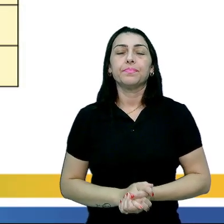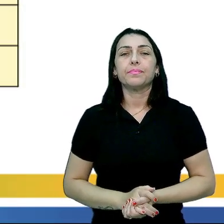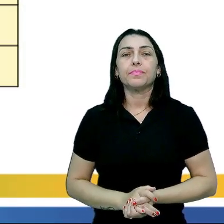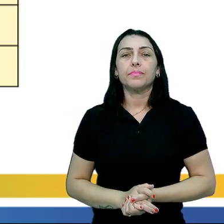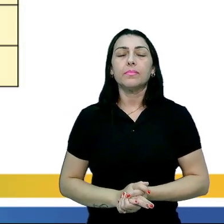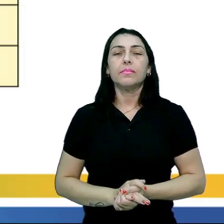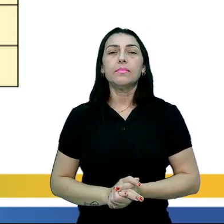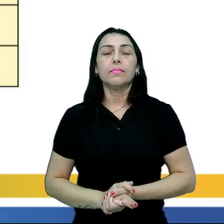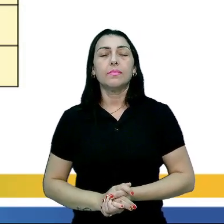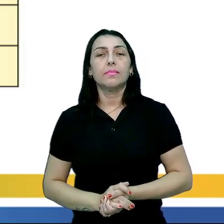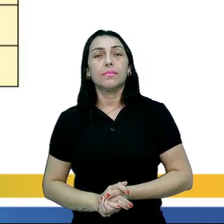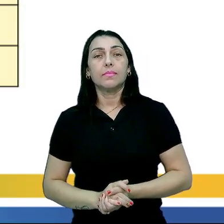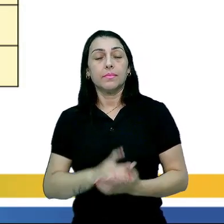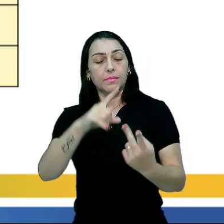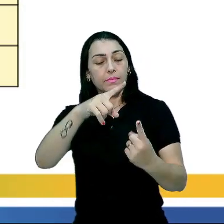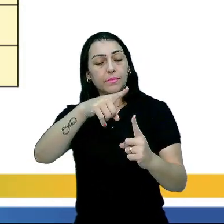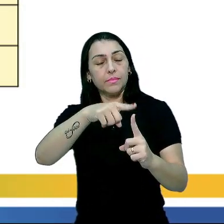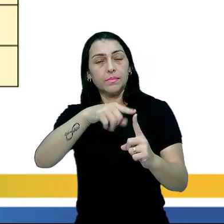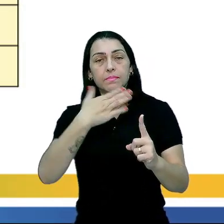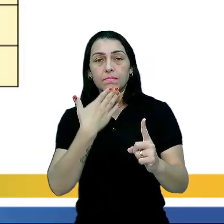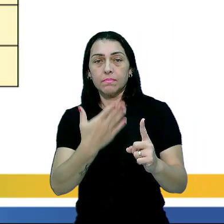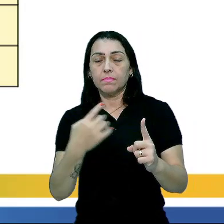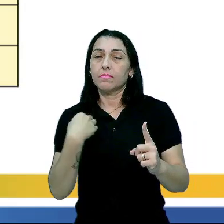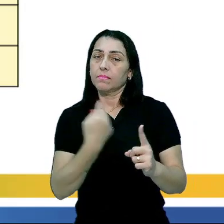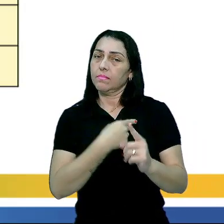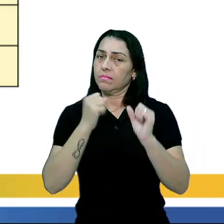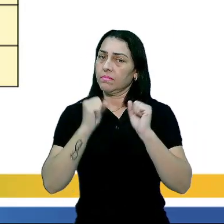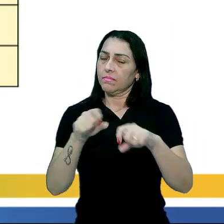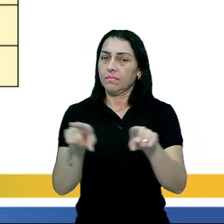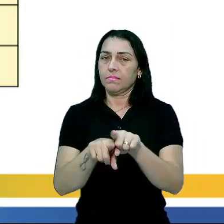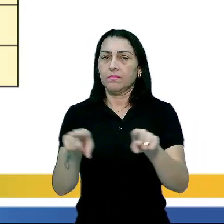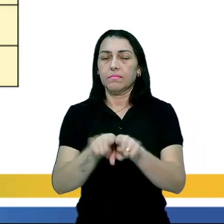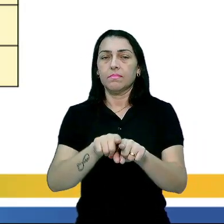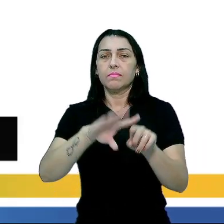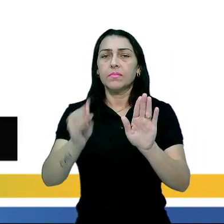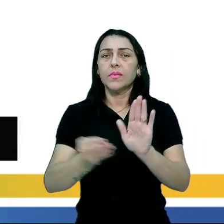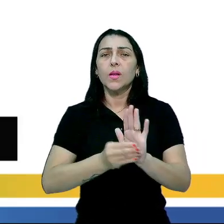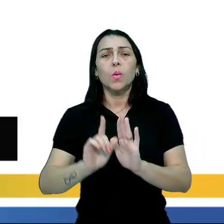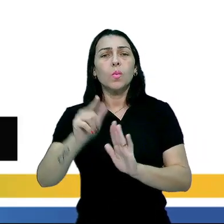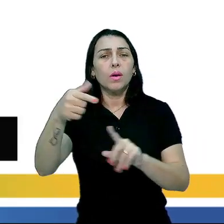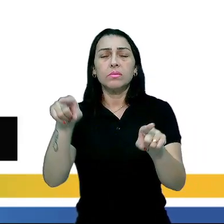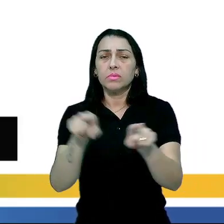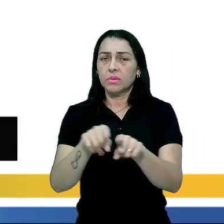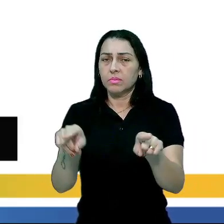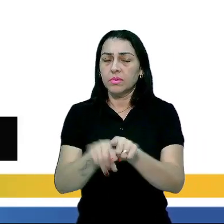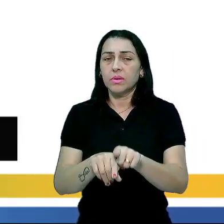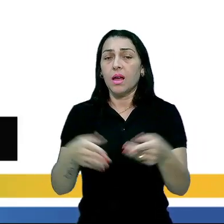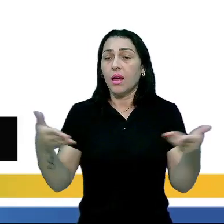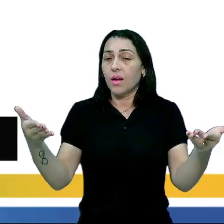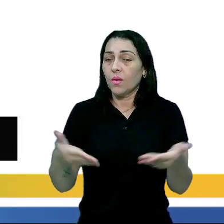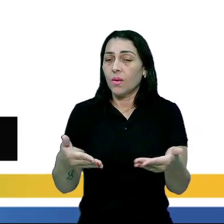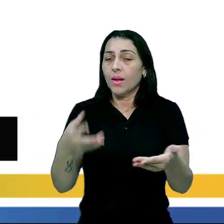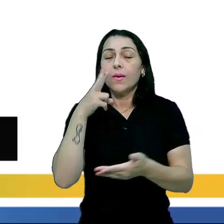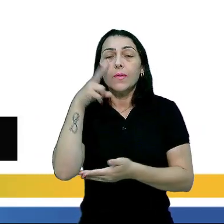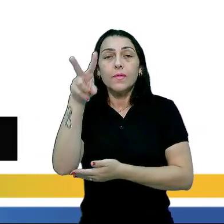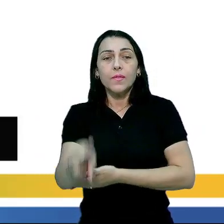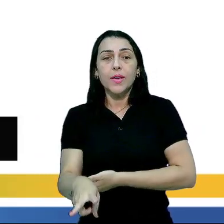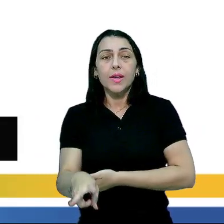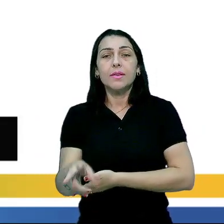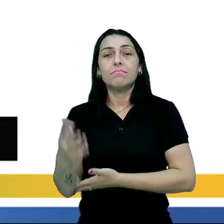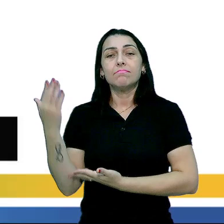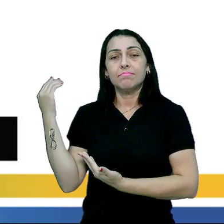Interessante. Então, são esses tipos de apelo e a gente poderia, talvez, acrescentar outros tantos. Agora, vejam bem que